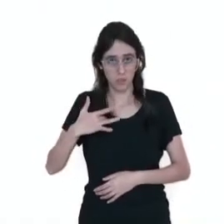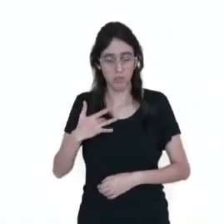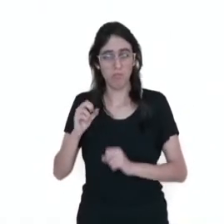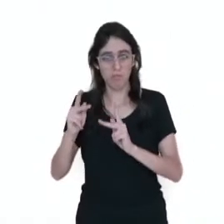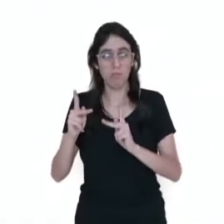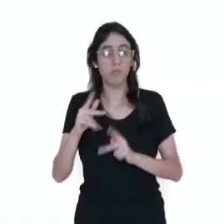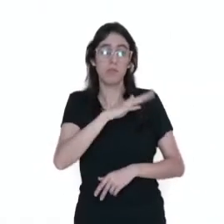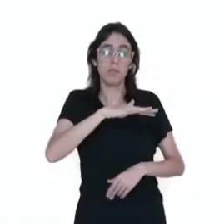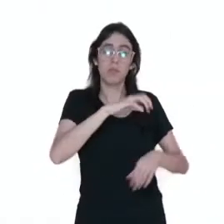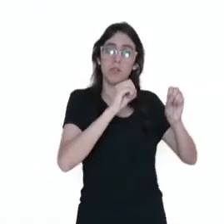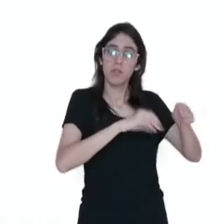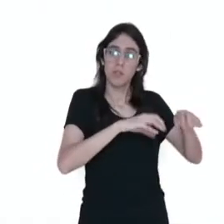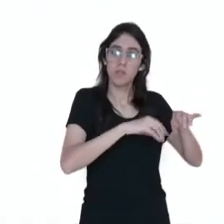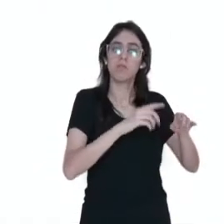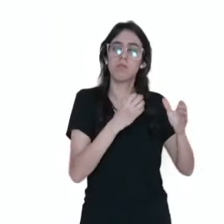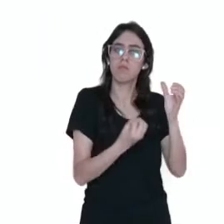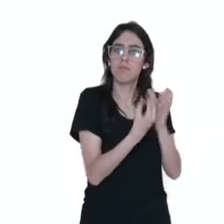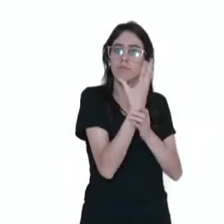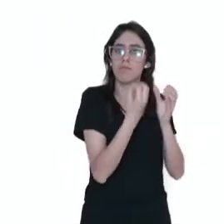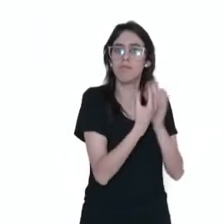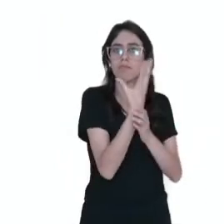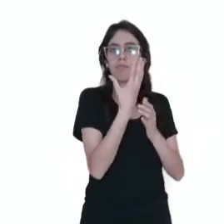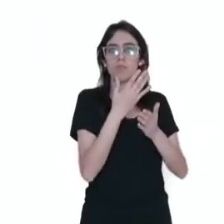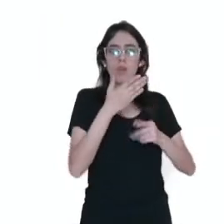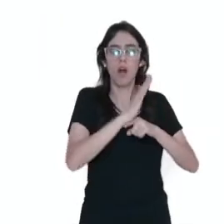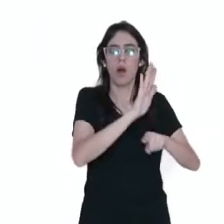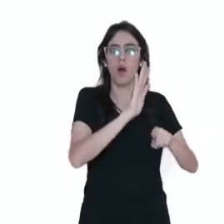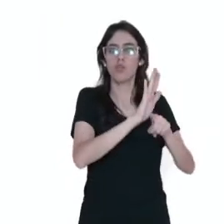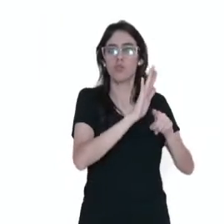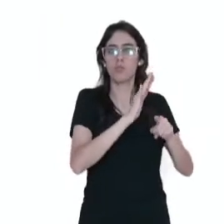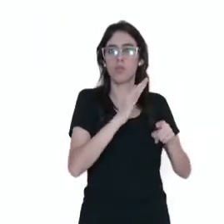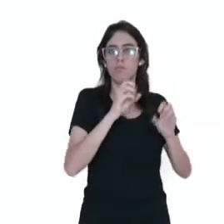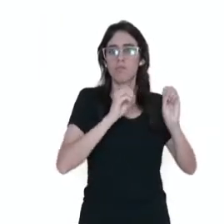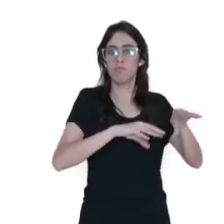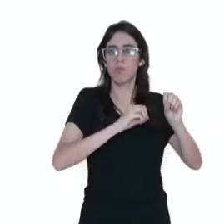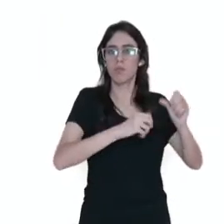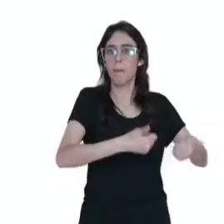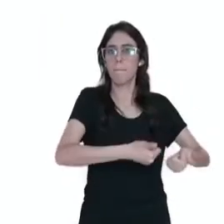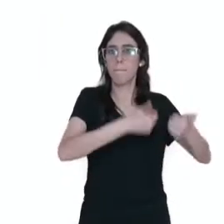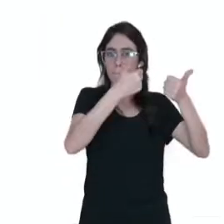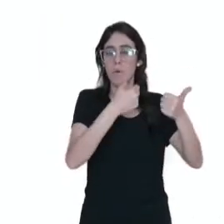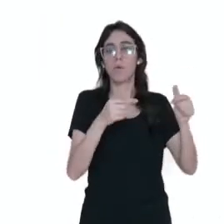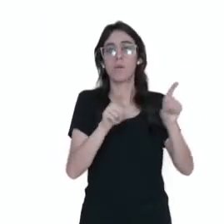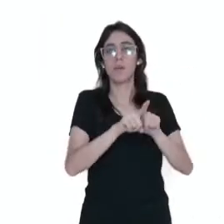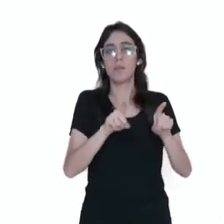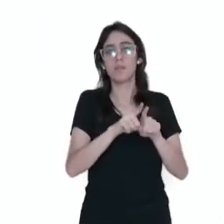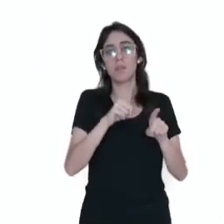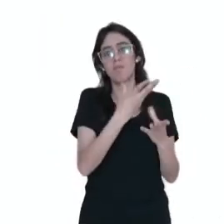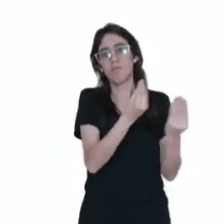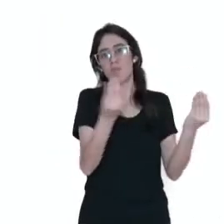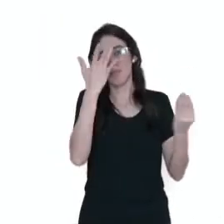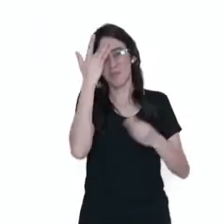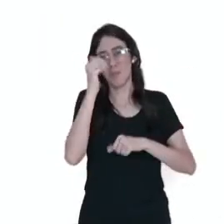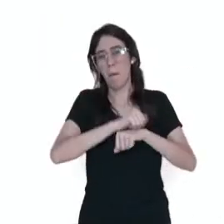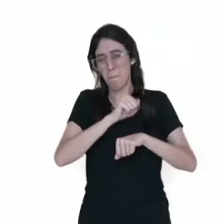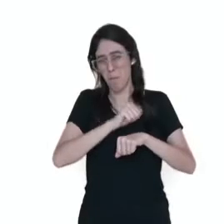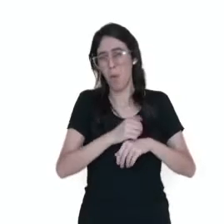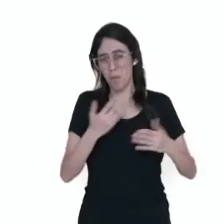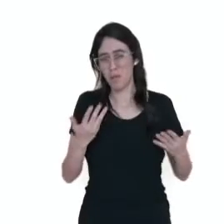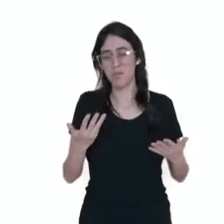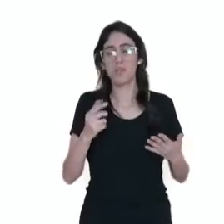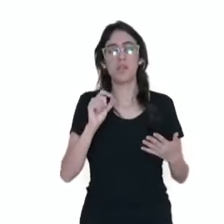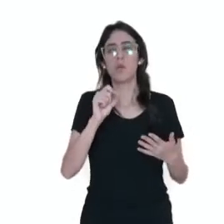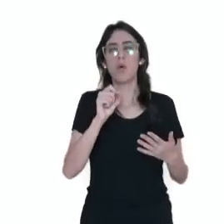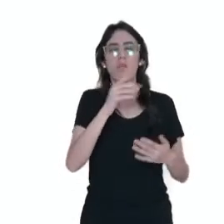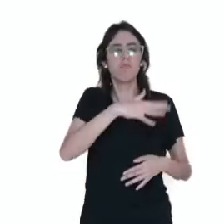criaram-se políticas para ampliar a escolarização, especialmente deficiente entre os mais pobres. A soma dessas